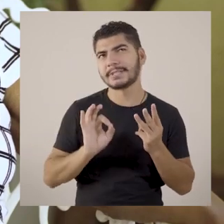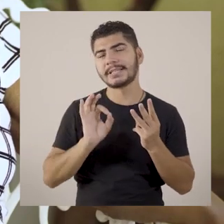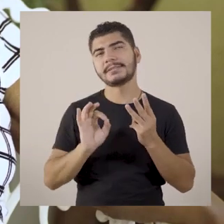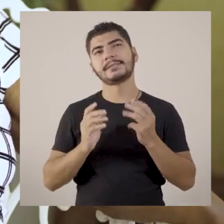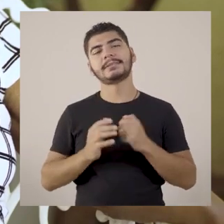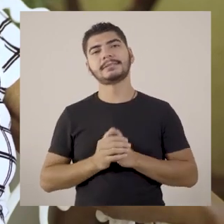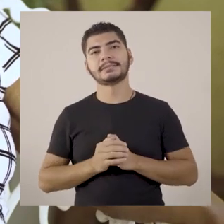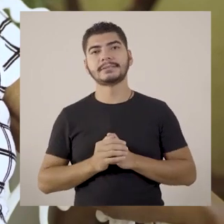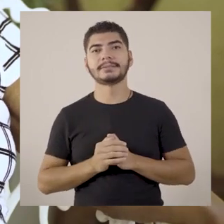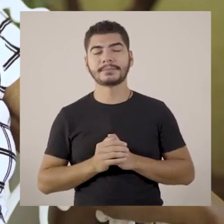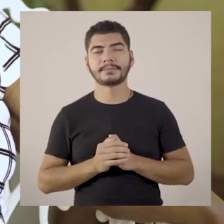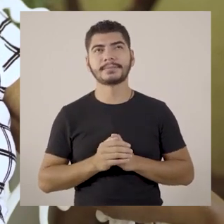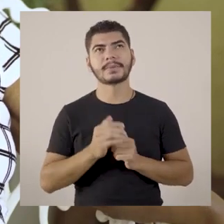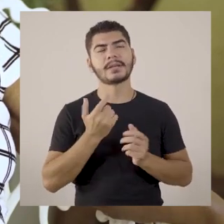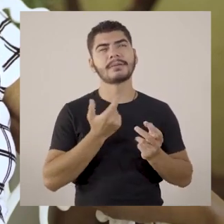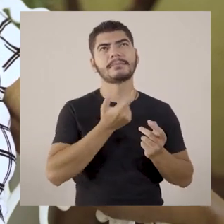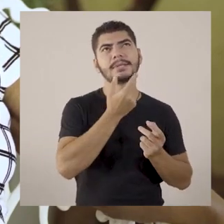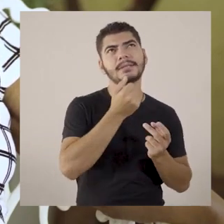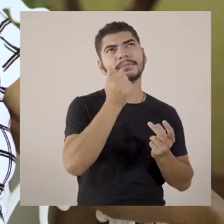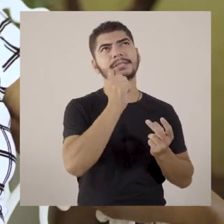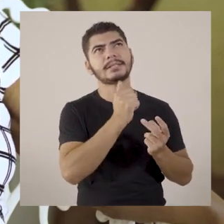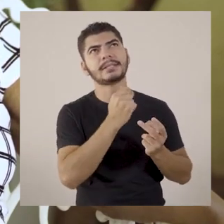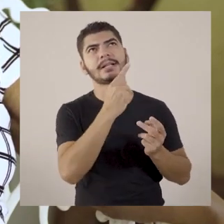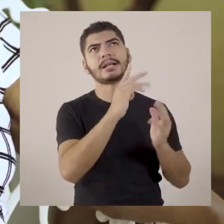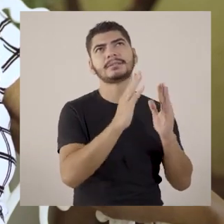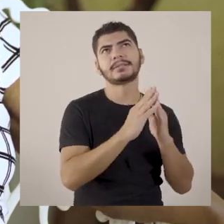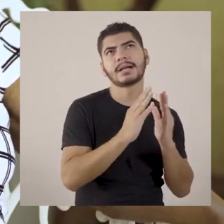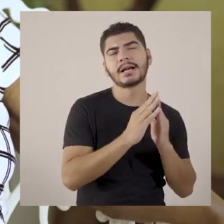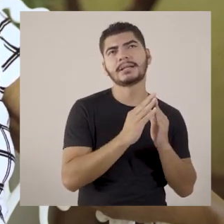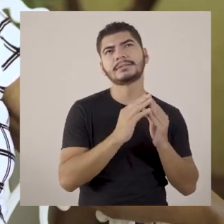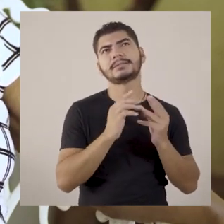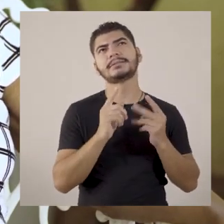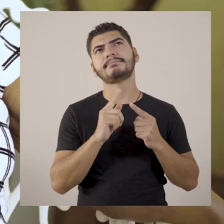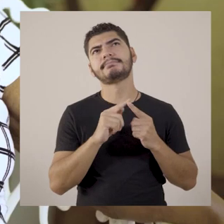agora. Menino lá de casa, os Bamba,